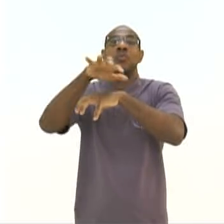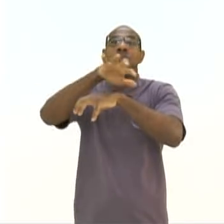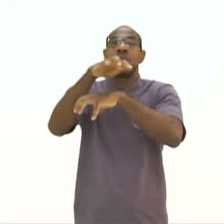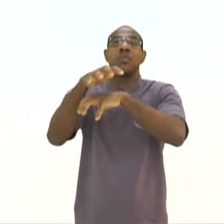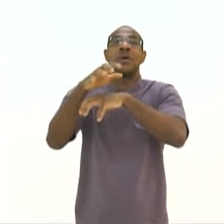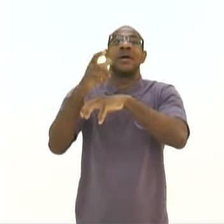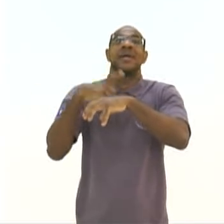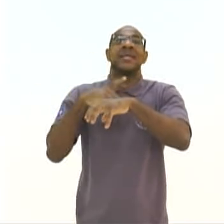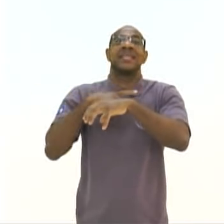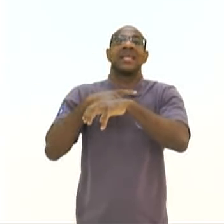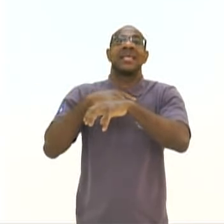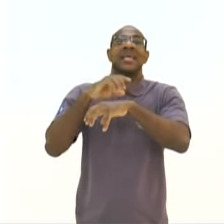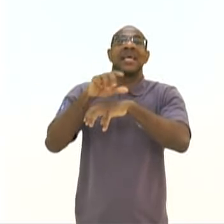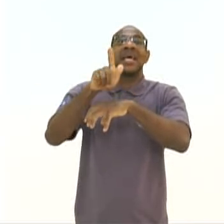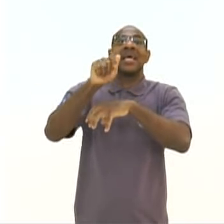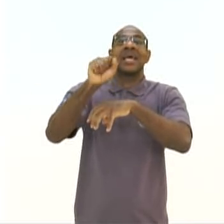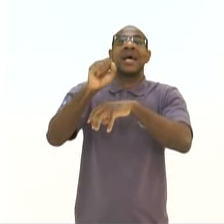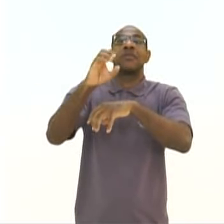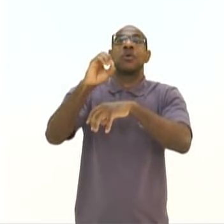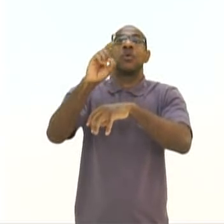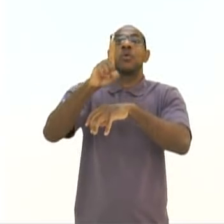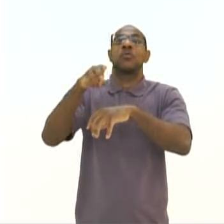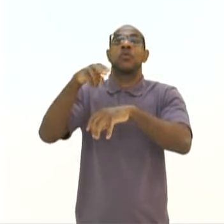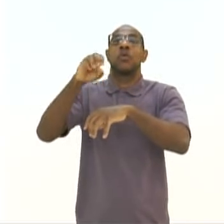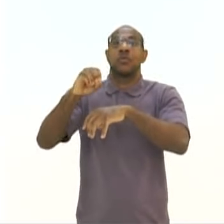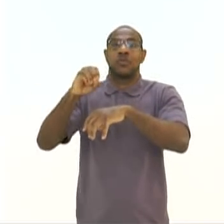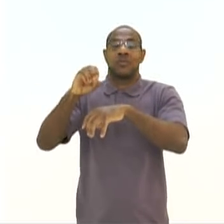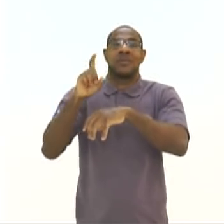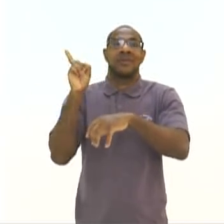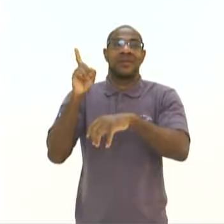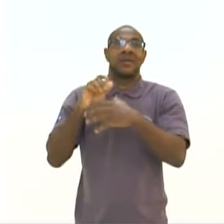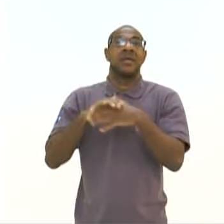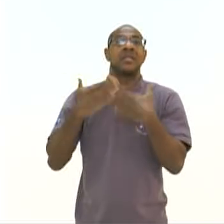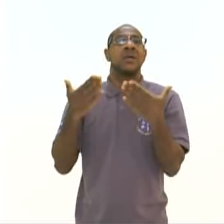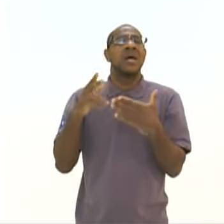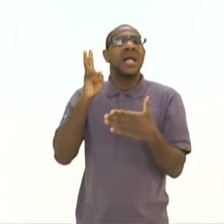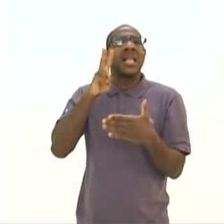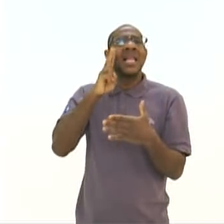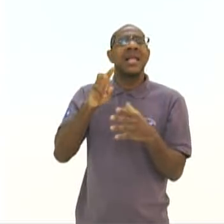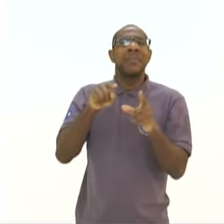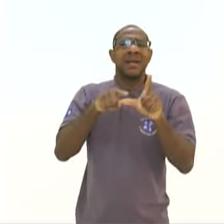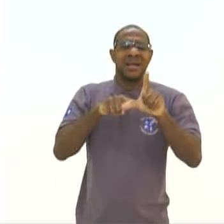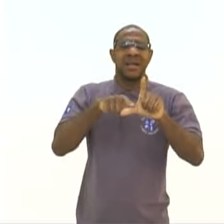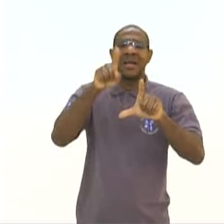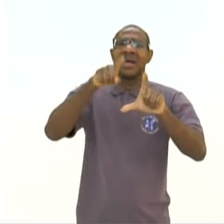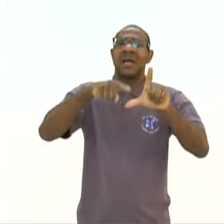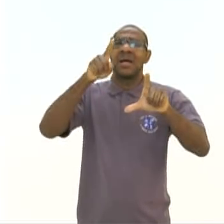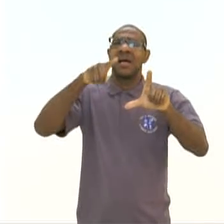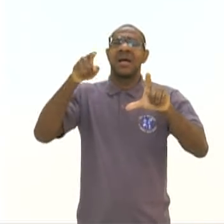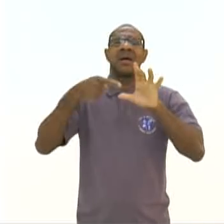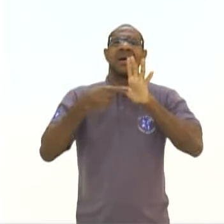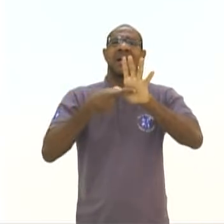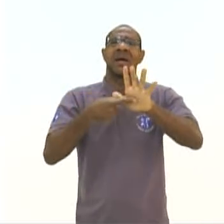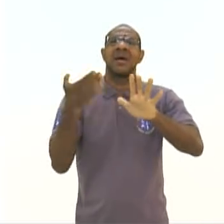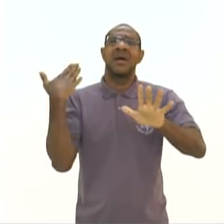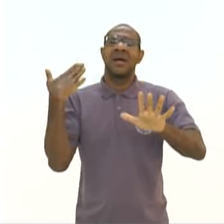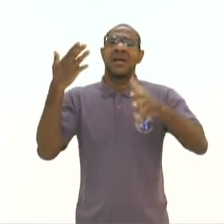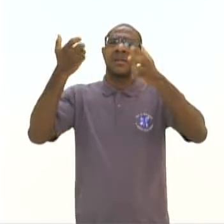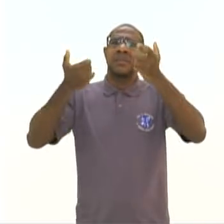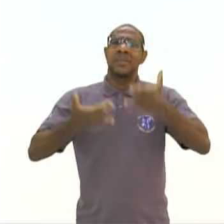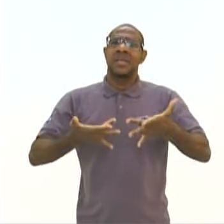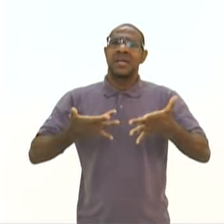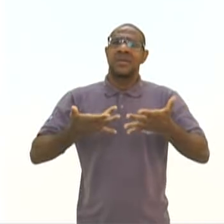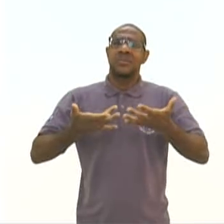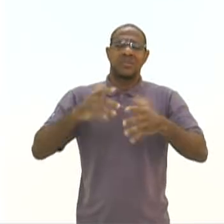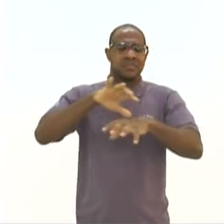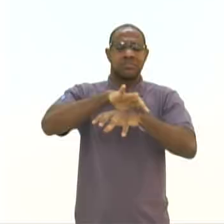ozônio e pobre em oxigênio. Então lembra daquele gráfico de pizza que vocês fizeram, mostrando a composição da